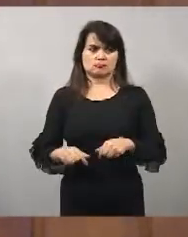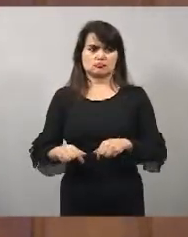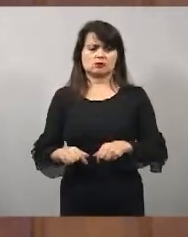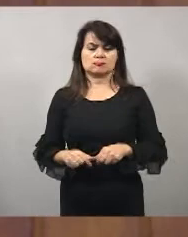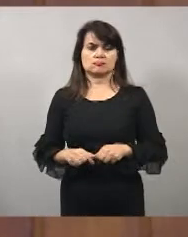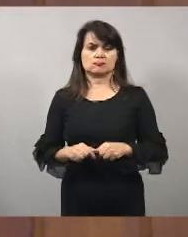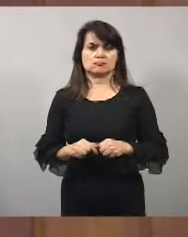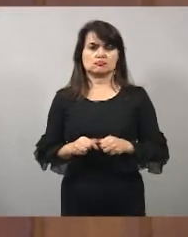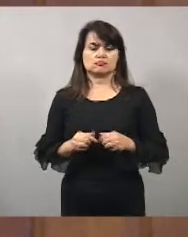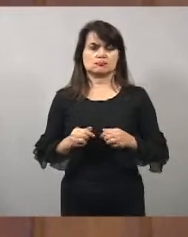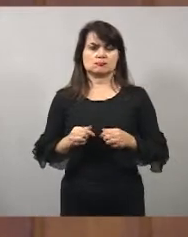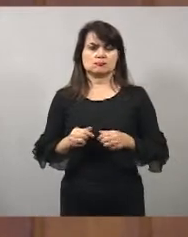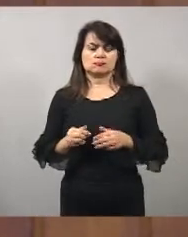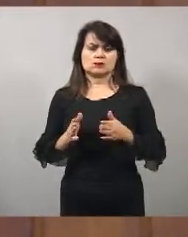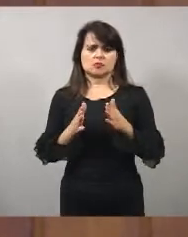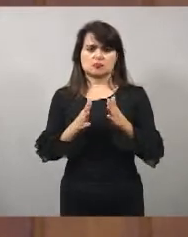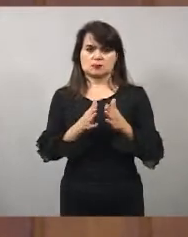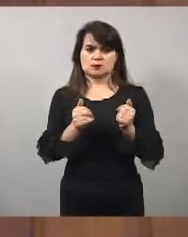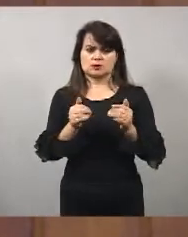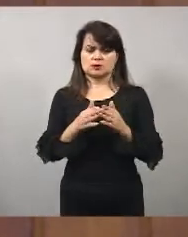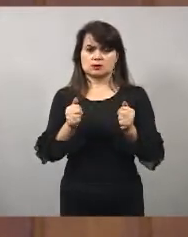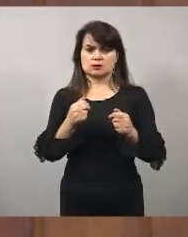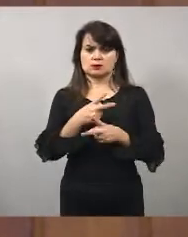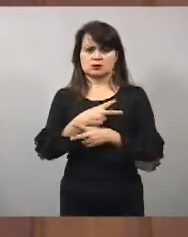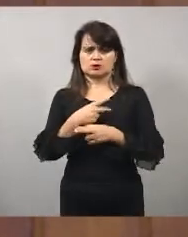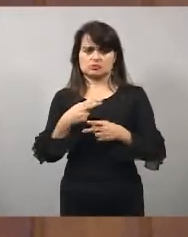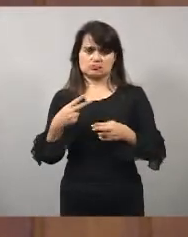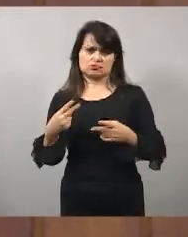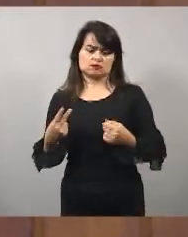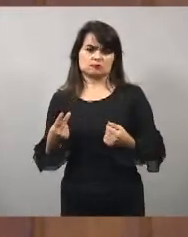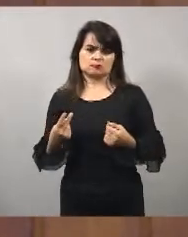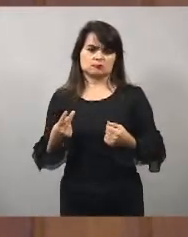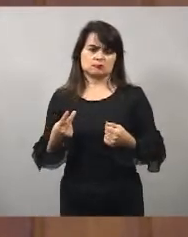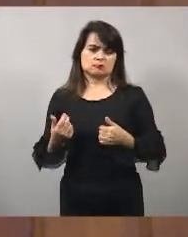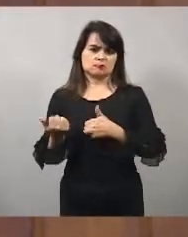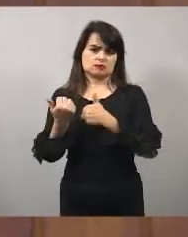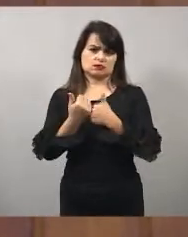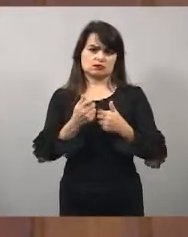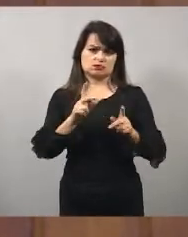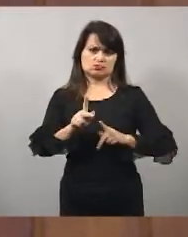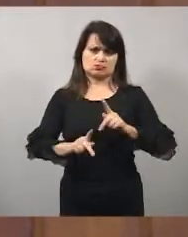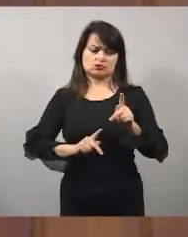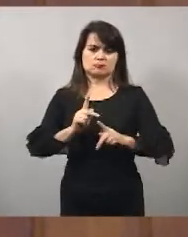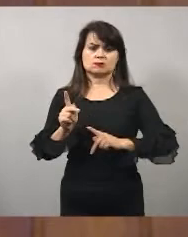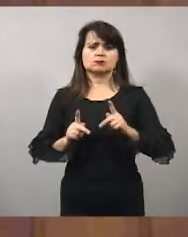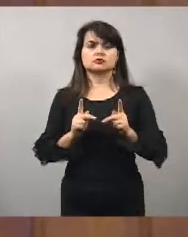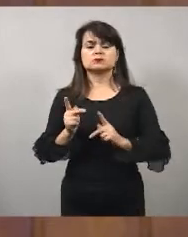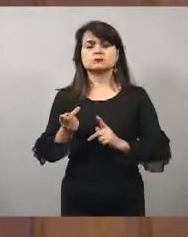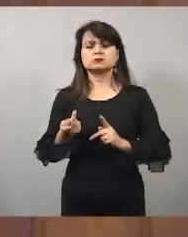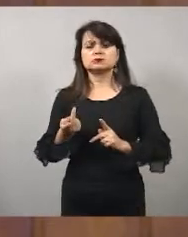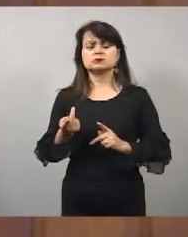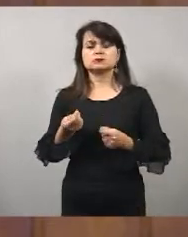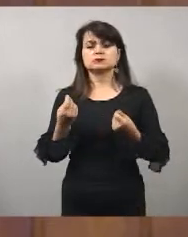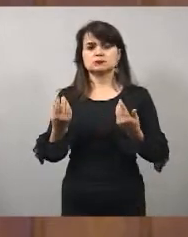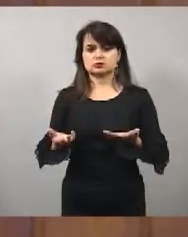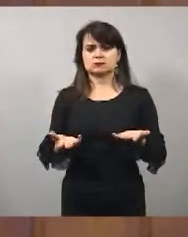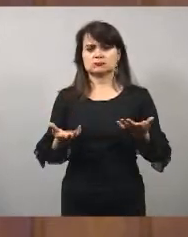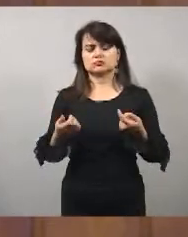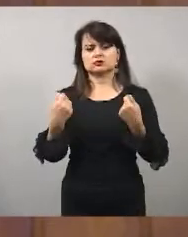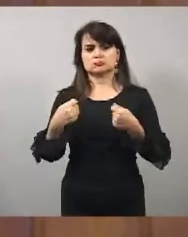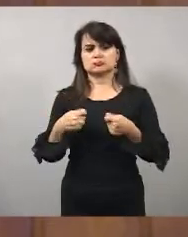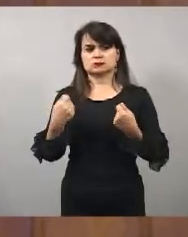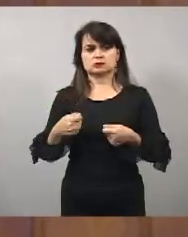está precisando, levem o crédito também. A gente está vendo que a gente pede, quando é feito alguma coisa, sequer